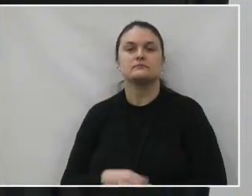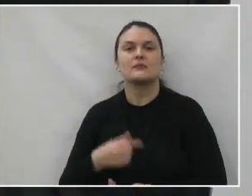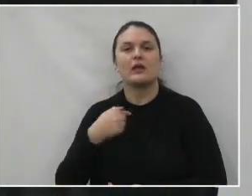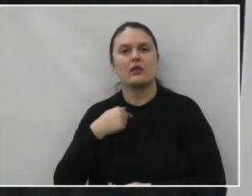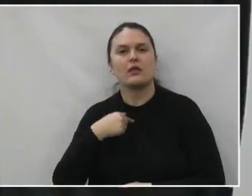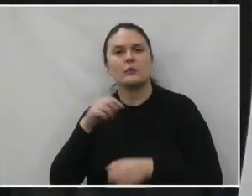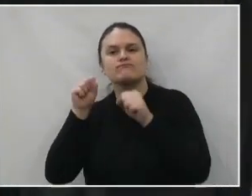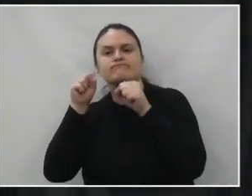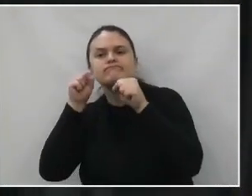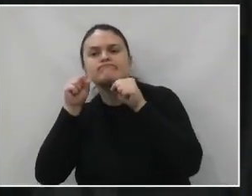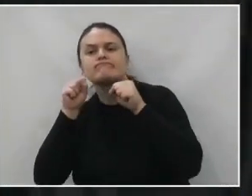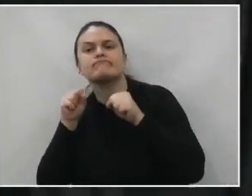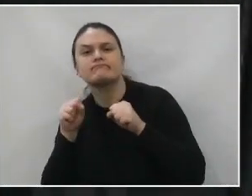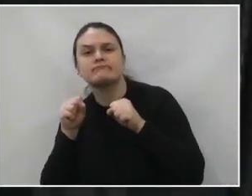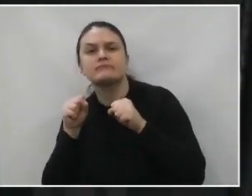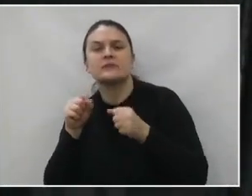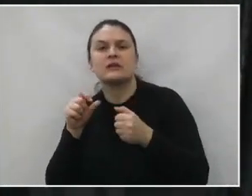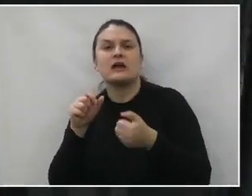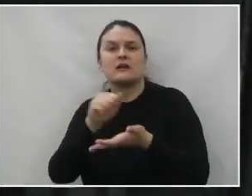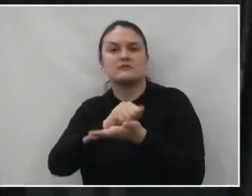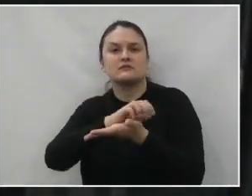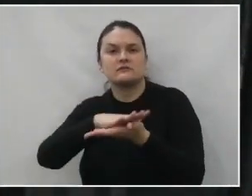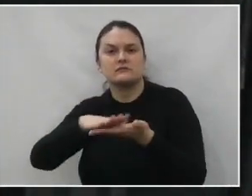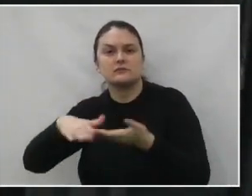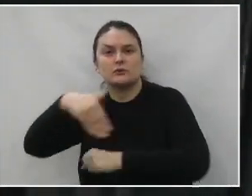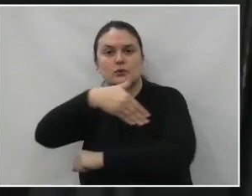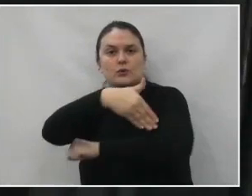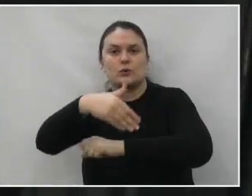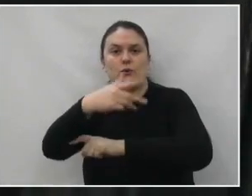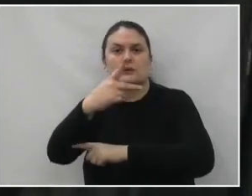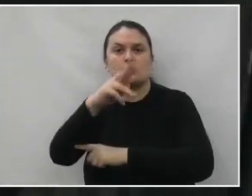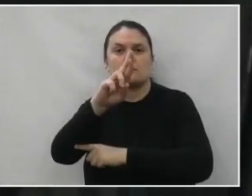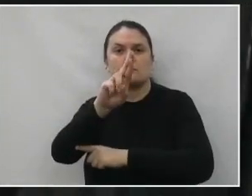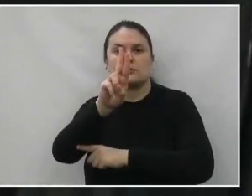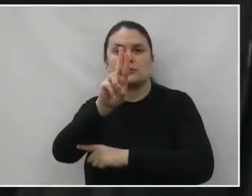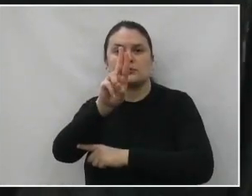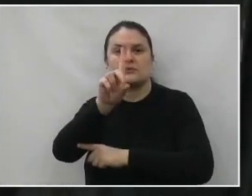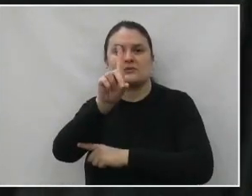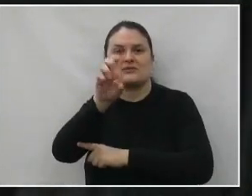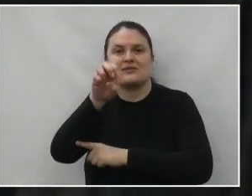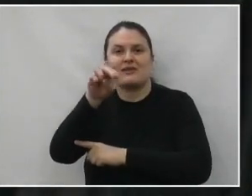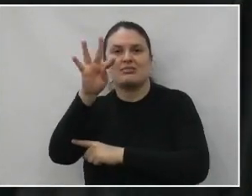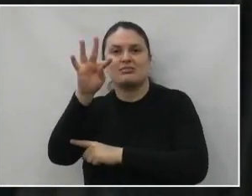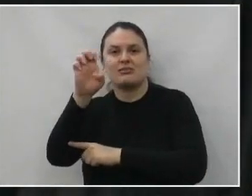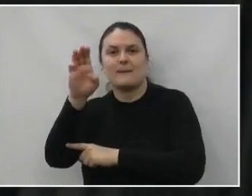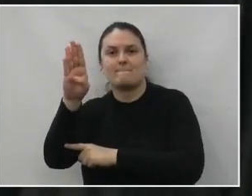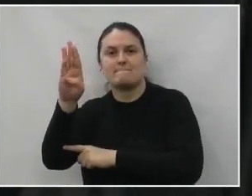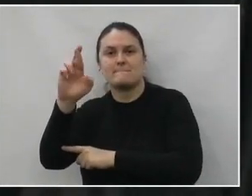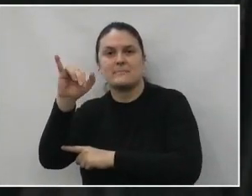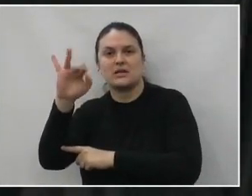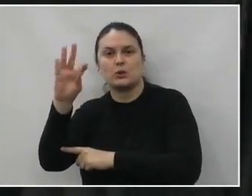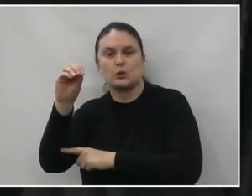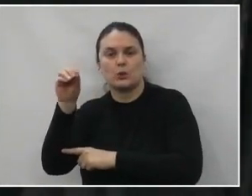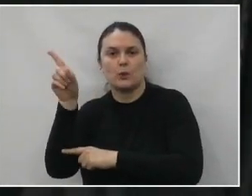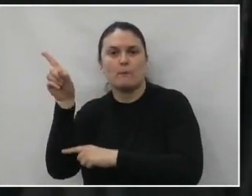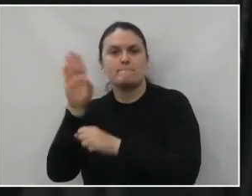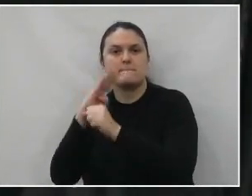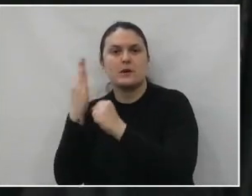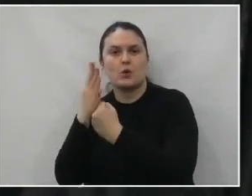Acompanhei a pavimentação asfáltica na rua Prudente de Brito, e ali no